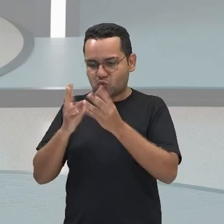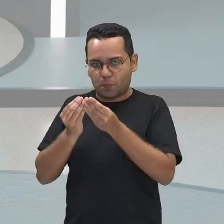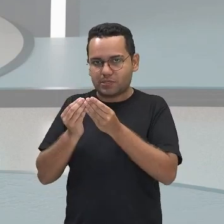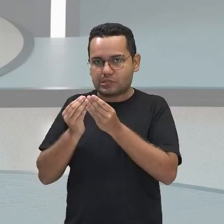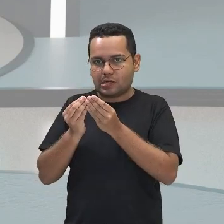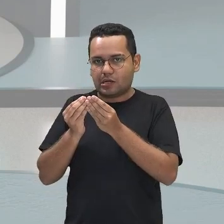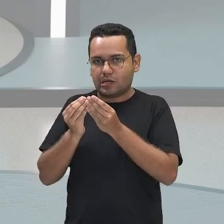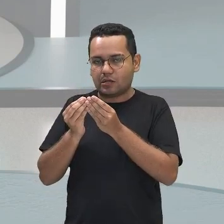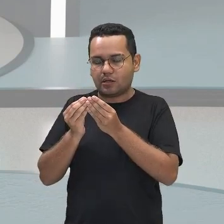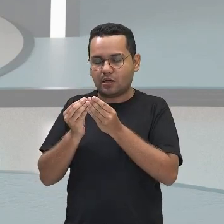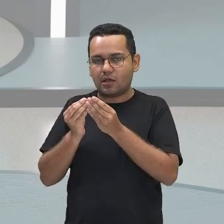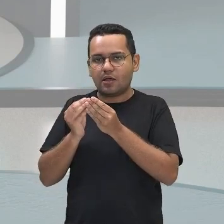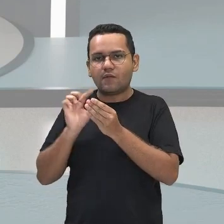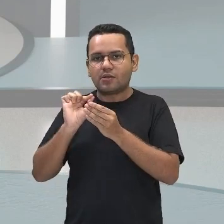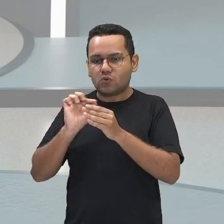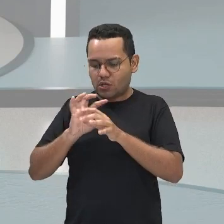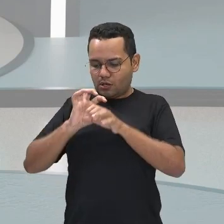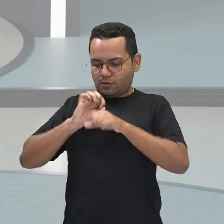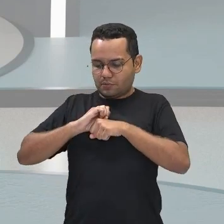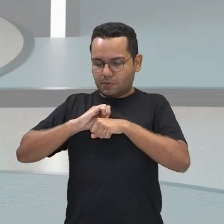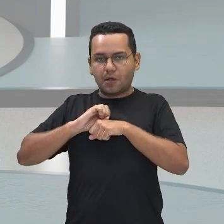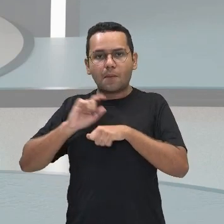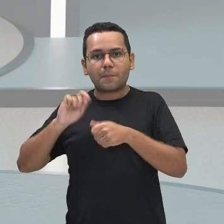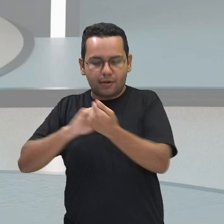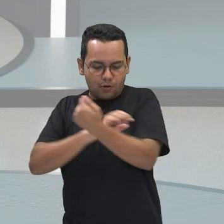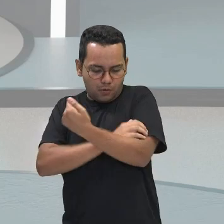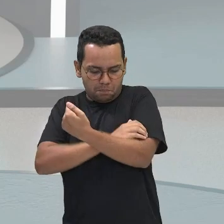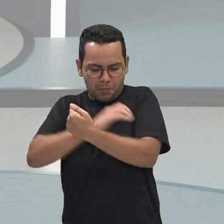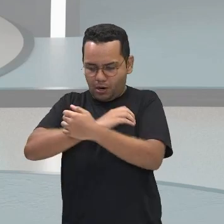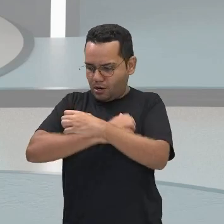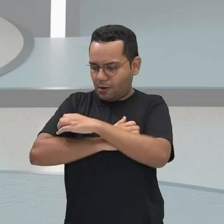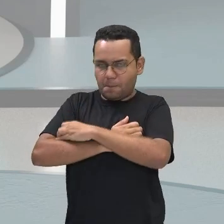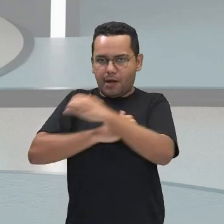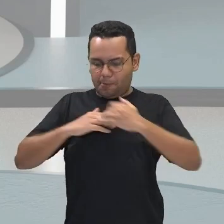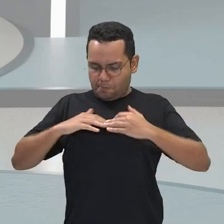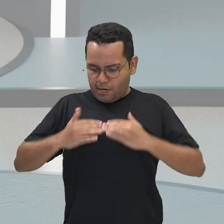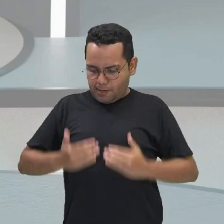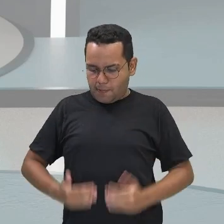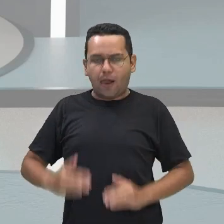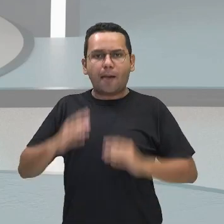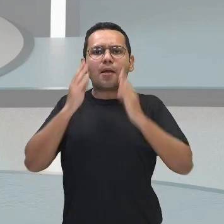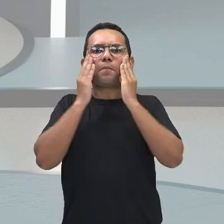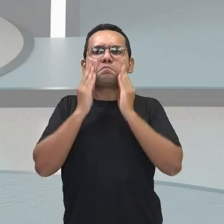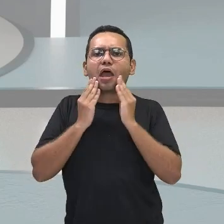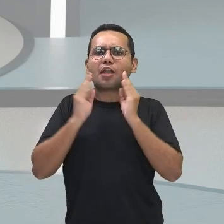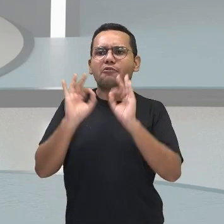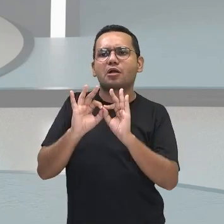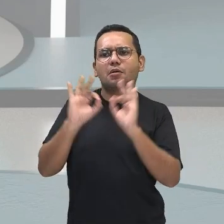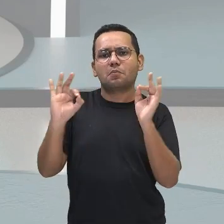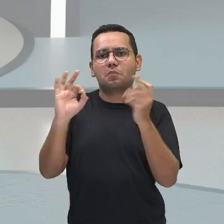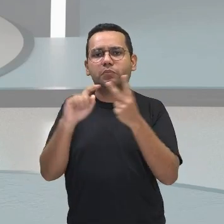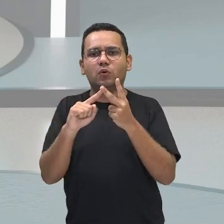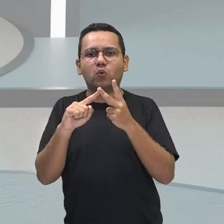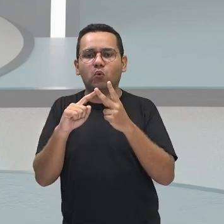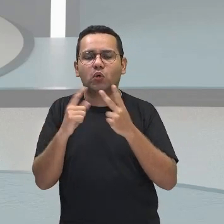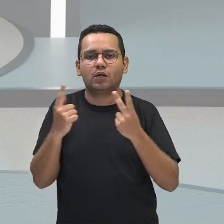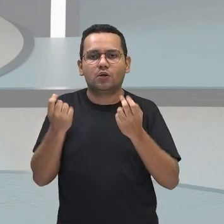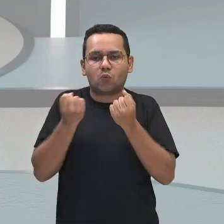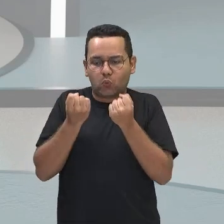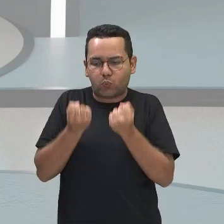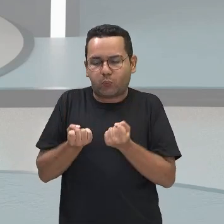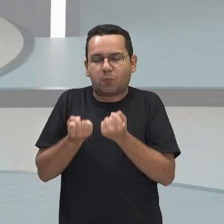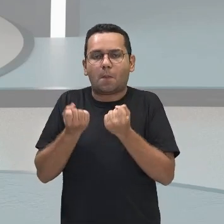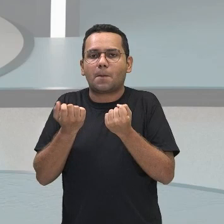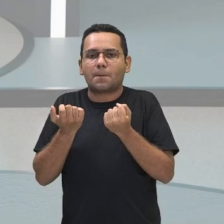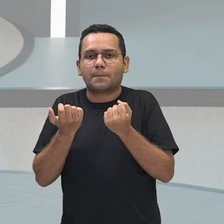muscular, diminui o percentual de gordura, a pele fica, né, bacana. Só que todo hormônio ou esteroide anabolizante tem um